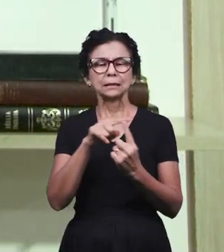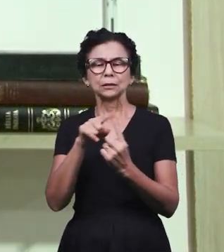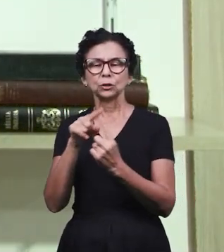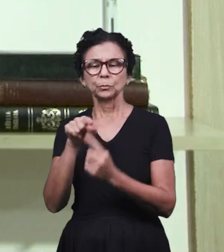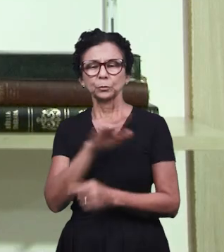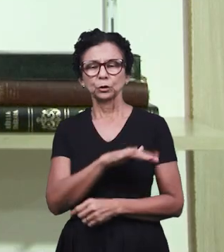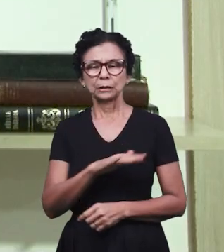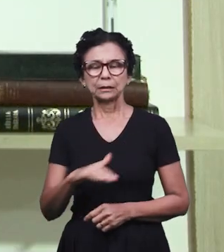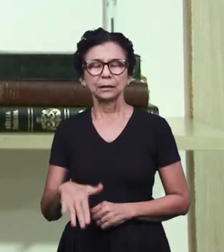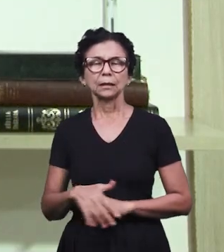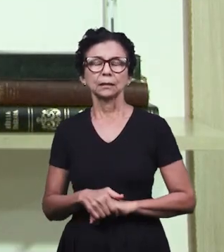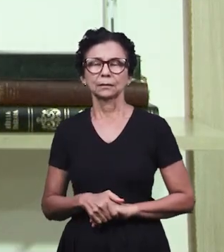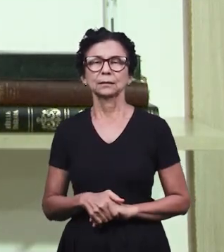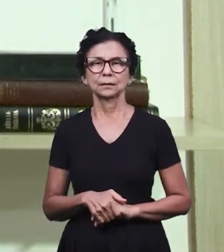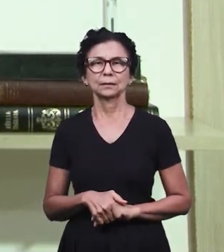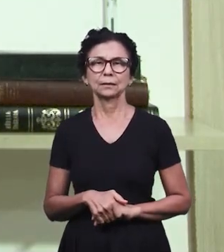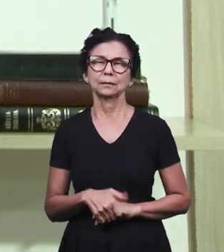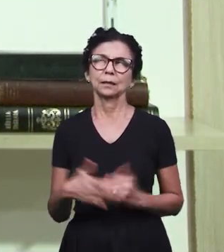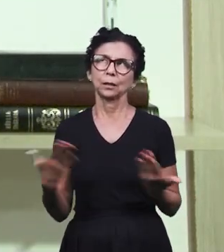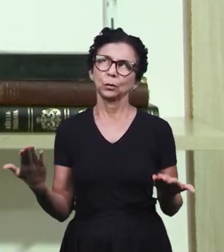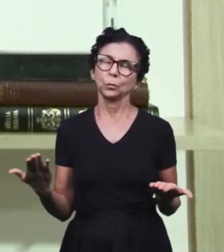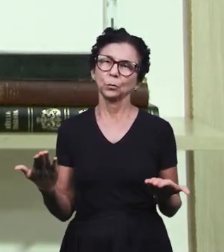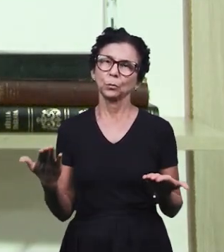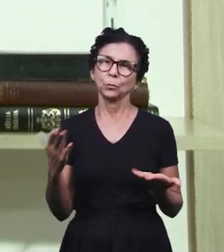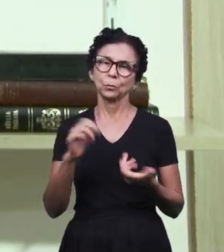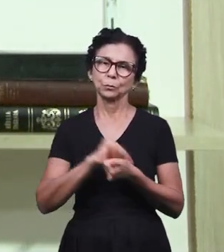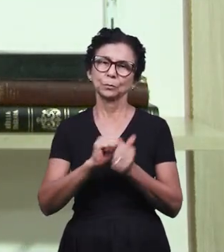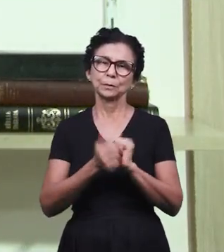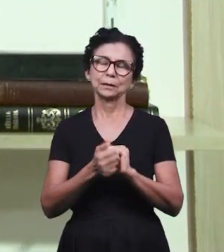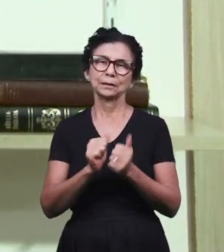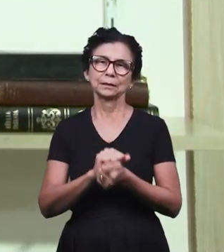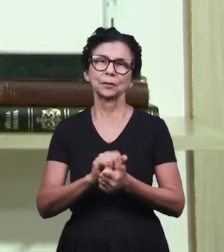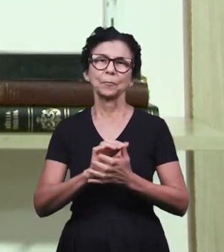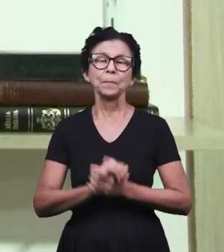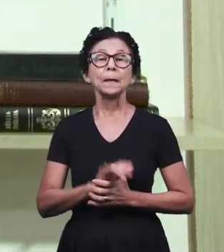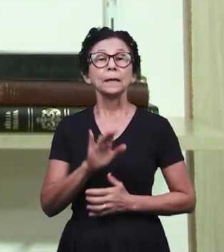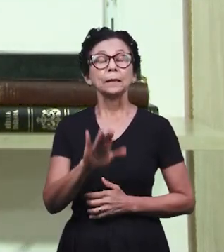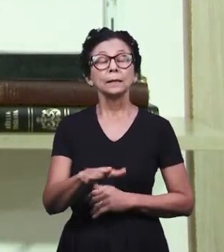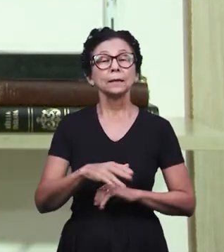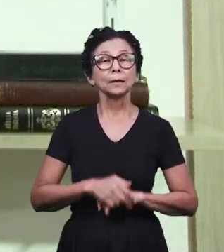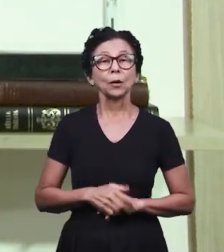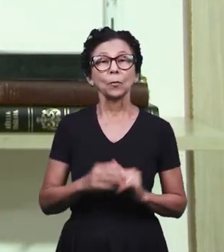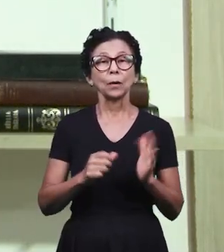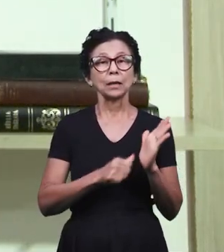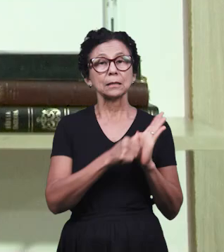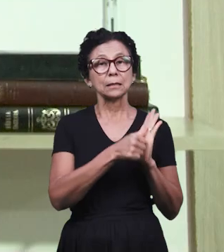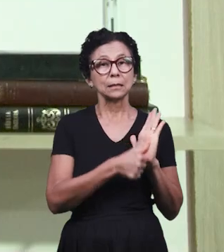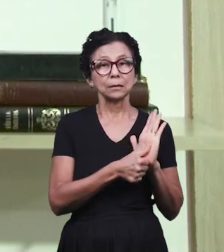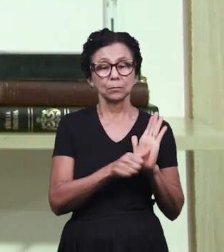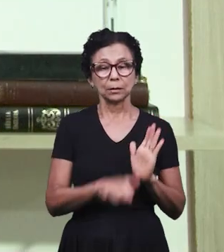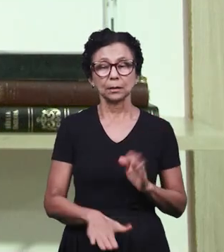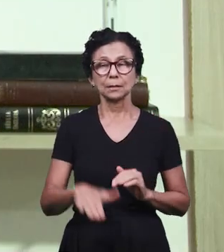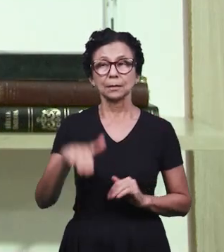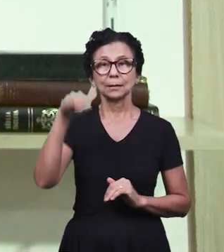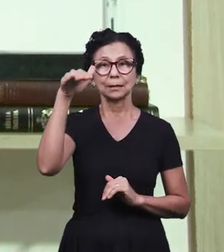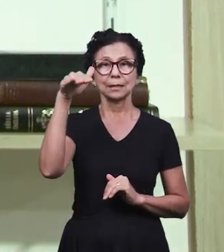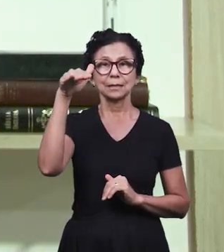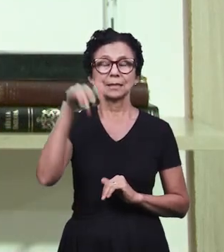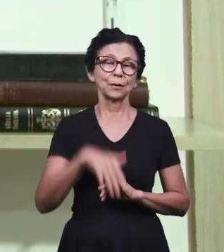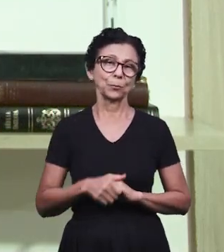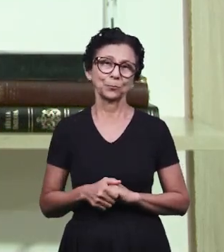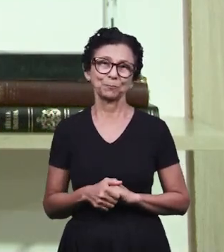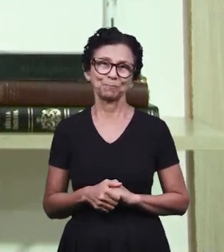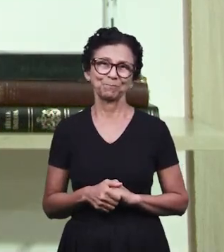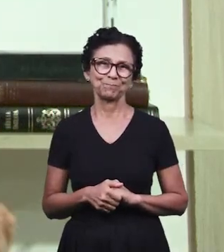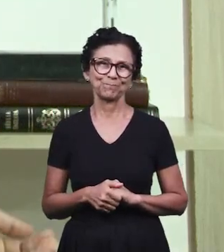da adolescência. E ela está diante da percepção da sua condição, de